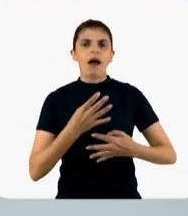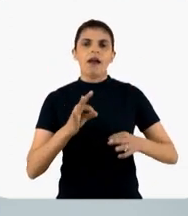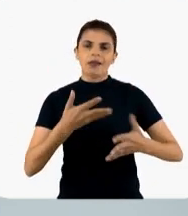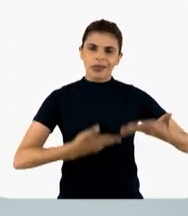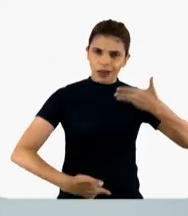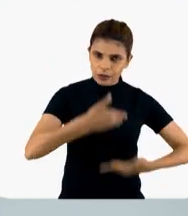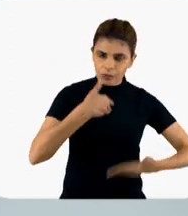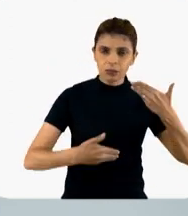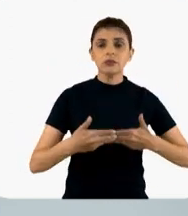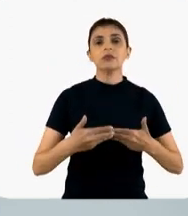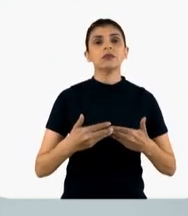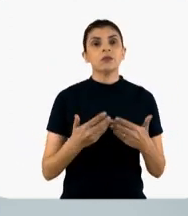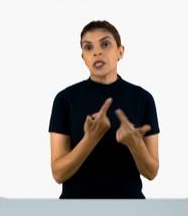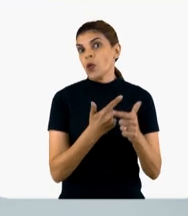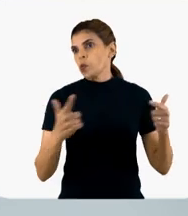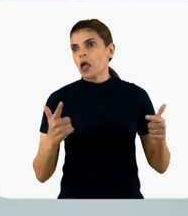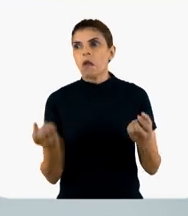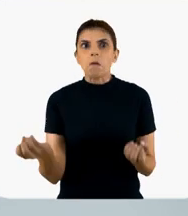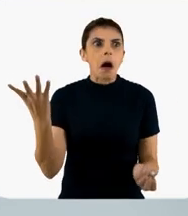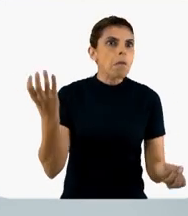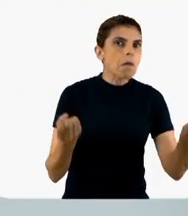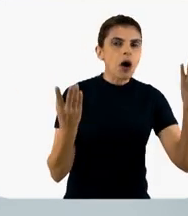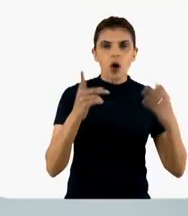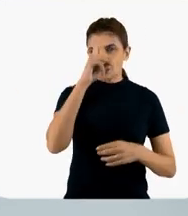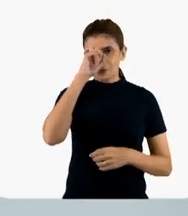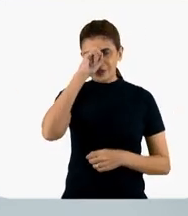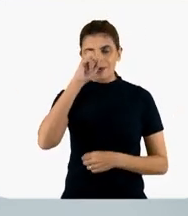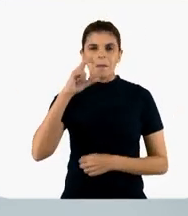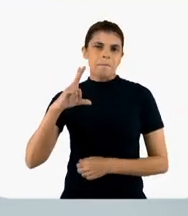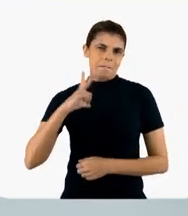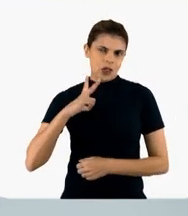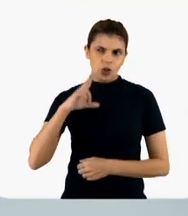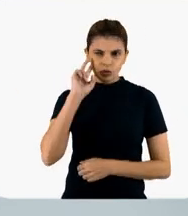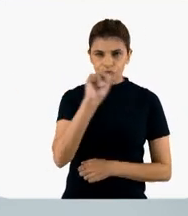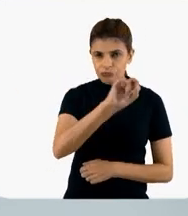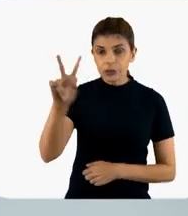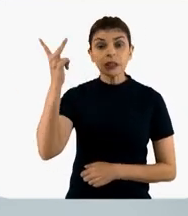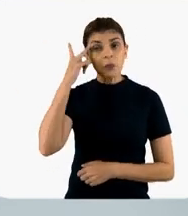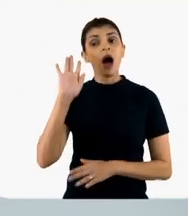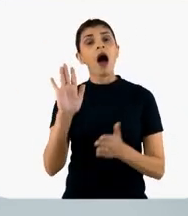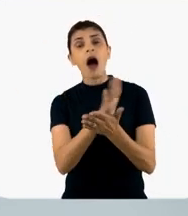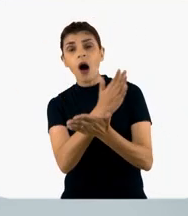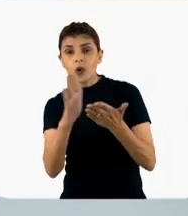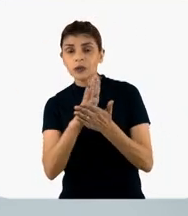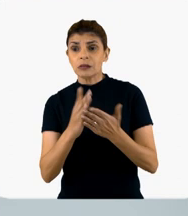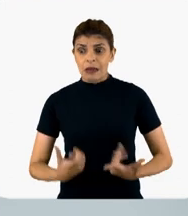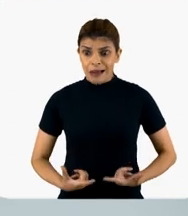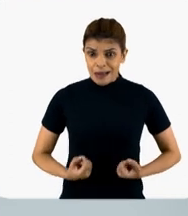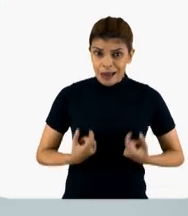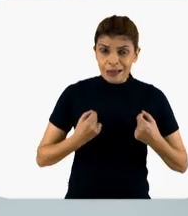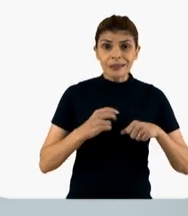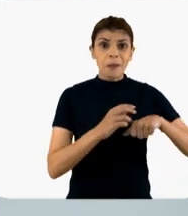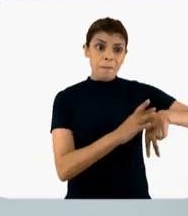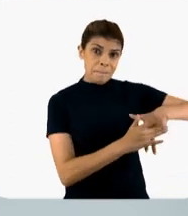tratamento. Então, a gente não tem tantos casos quanto os outros hospitais particulares de São Paulo, mas temos e tivemos alguns TEPs. E pacientes com